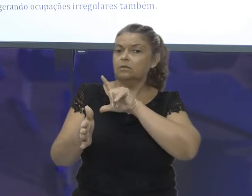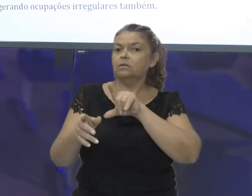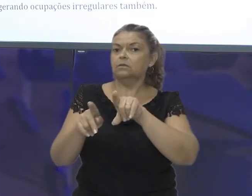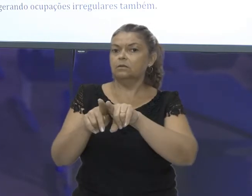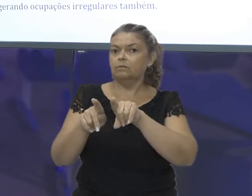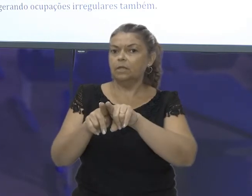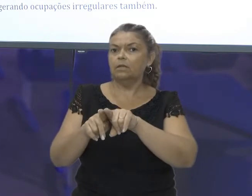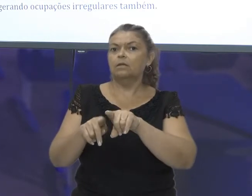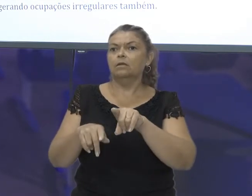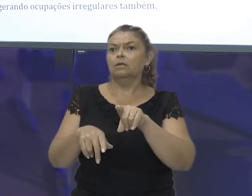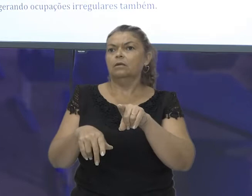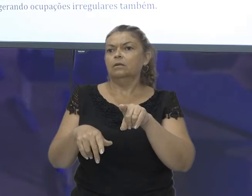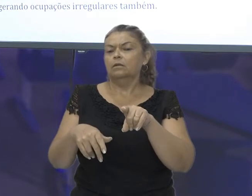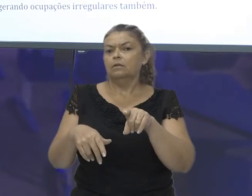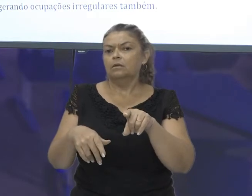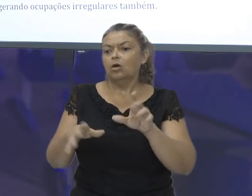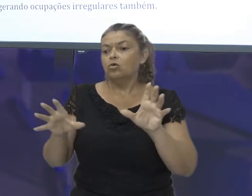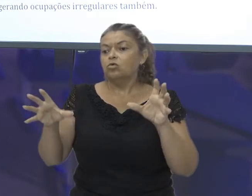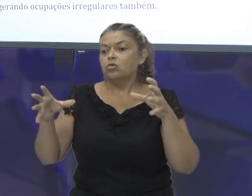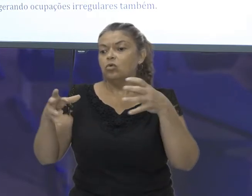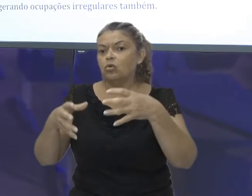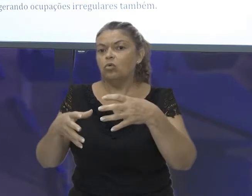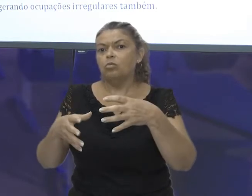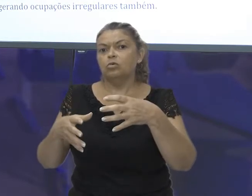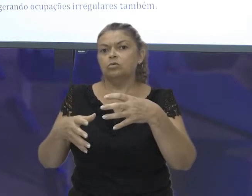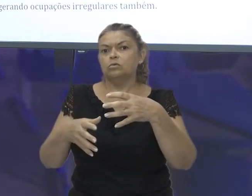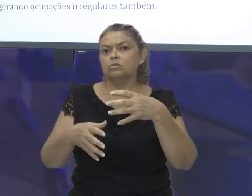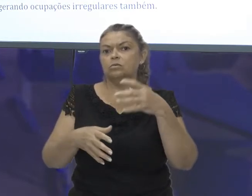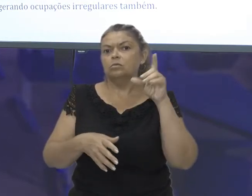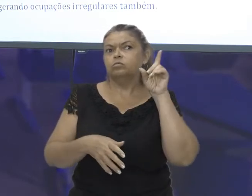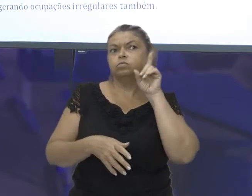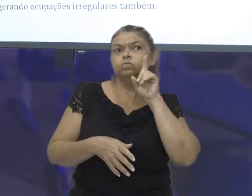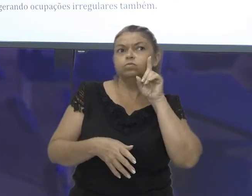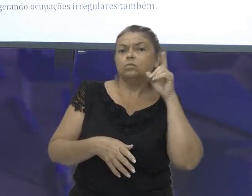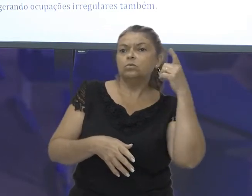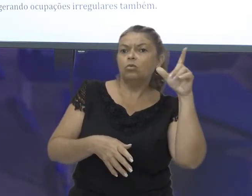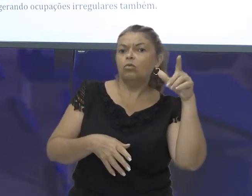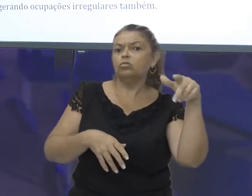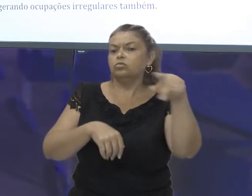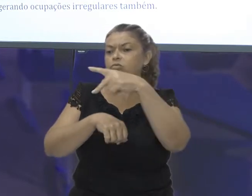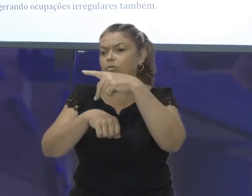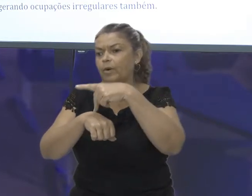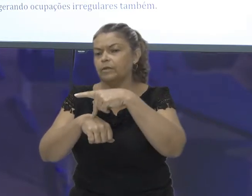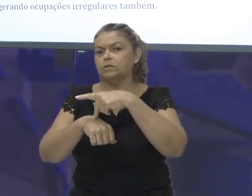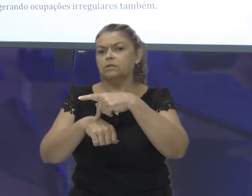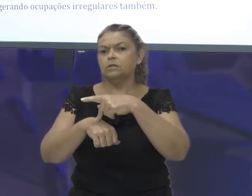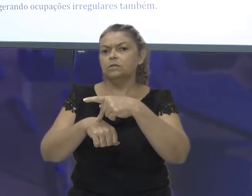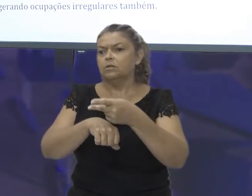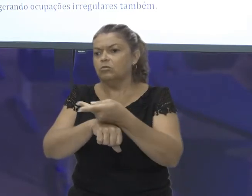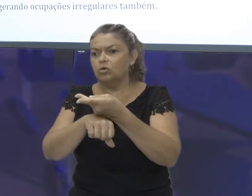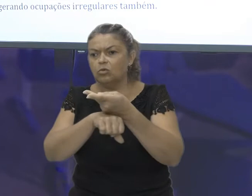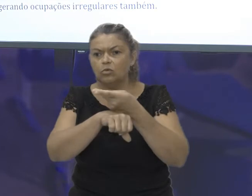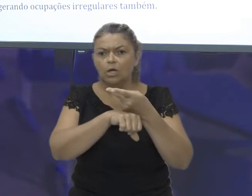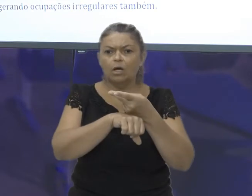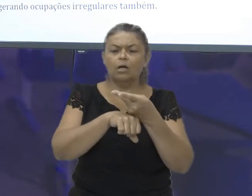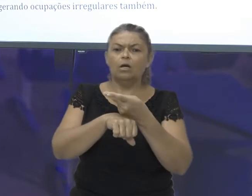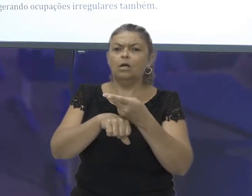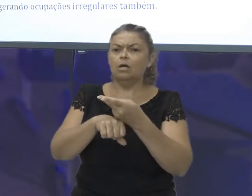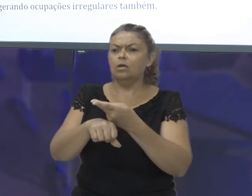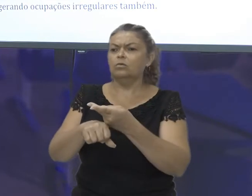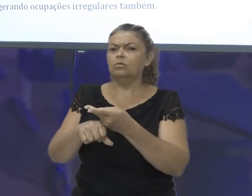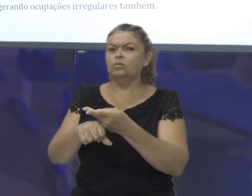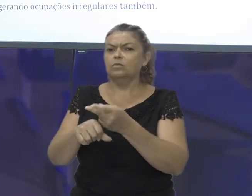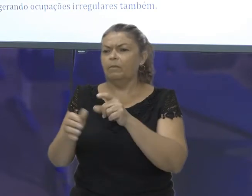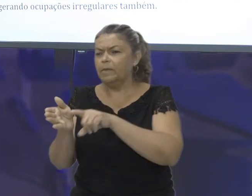universidades nacionais e internacionais buscaram respostas para essa falta